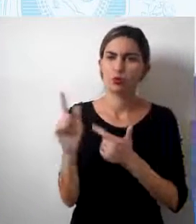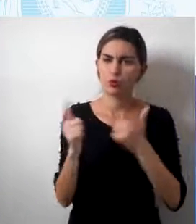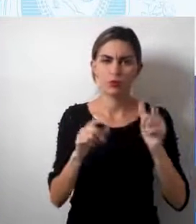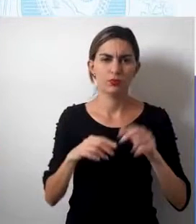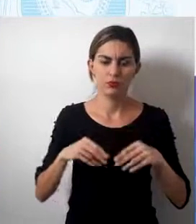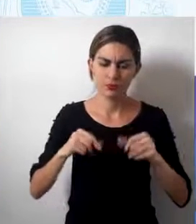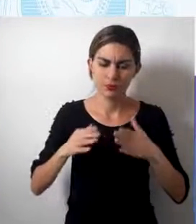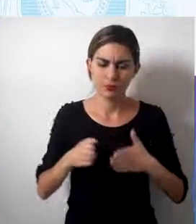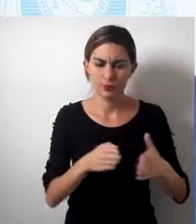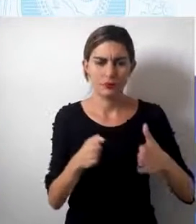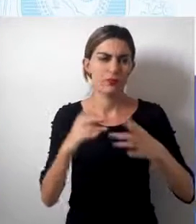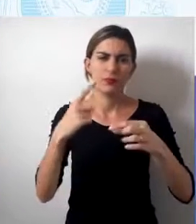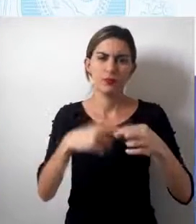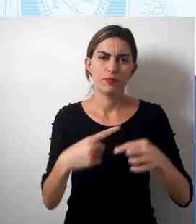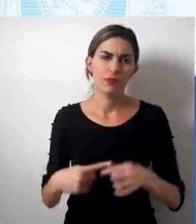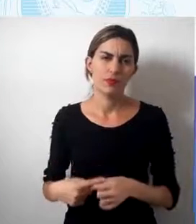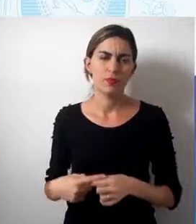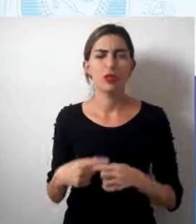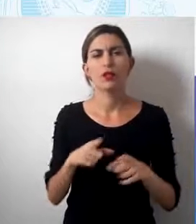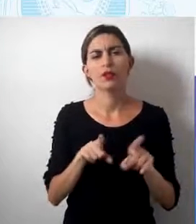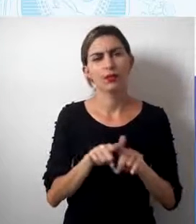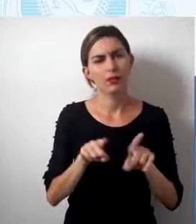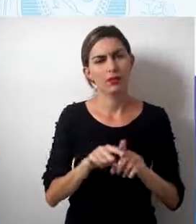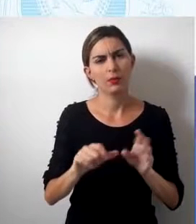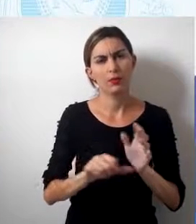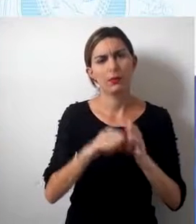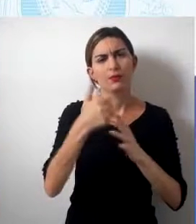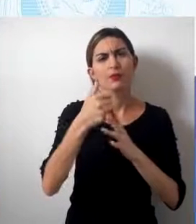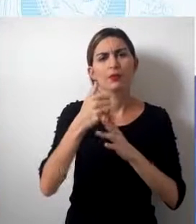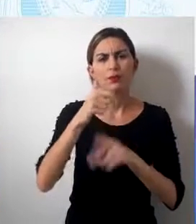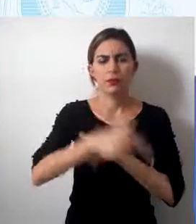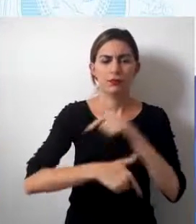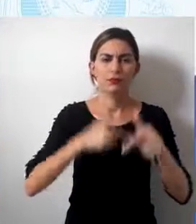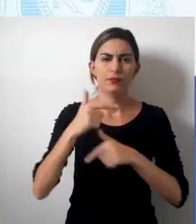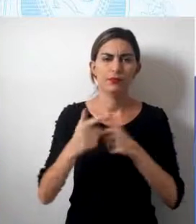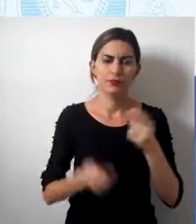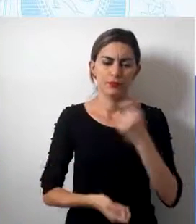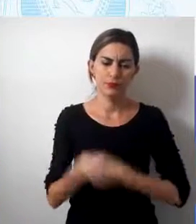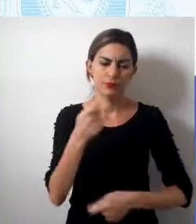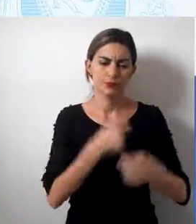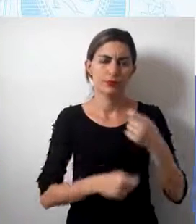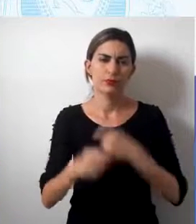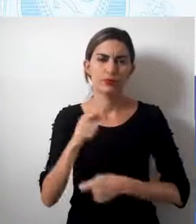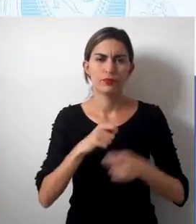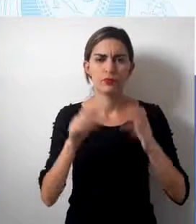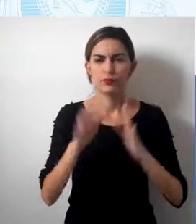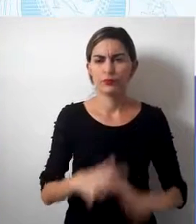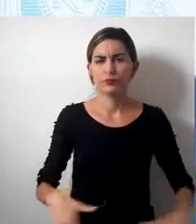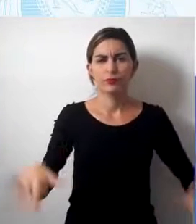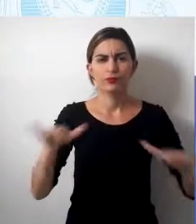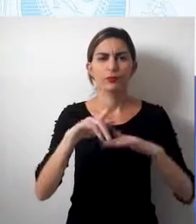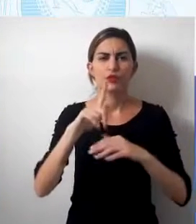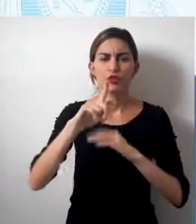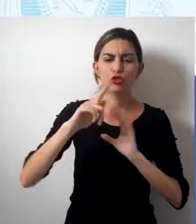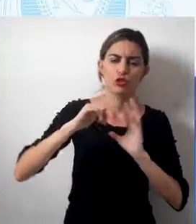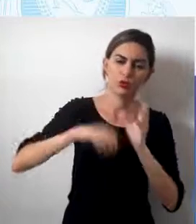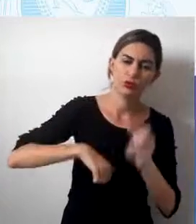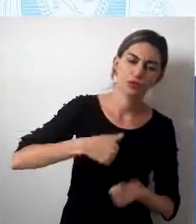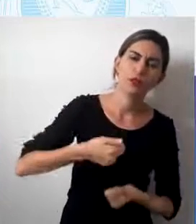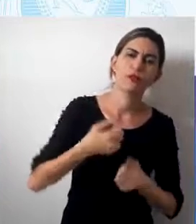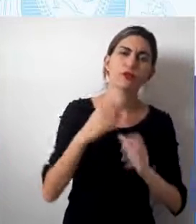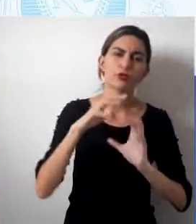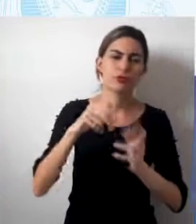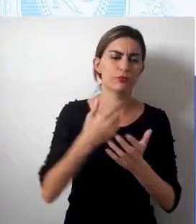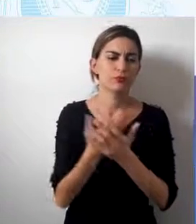transporte terrestre para o interior, quanto ao fato das primeiras atividades econômicas se situarem nesta região geográfica e terem